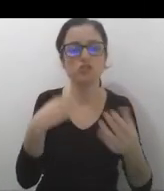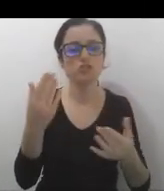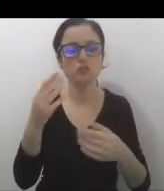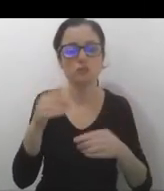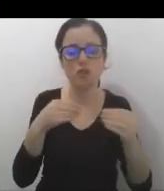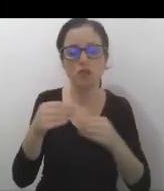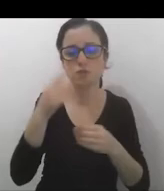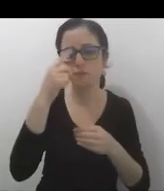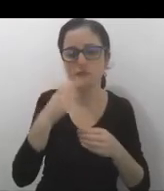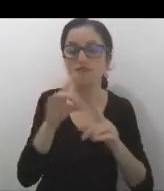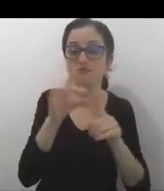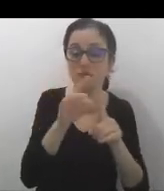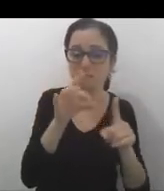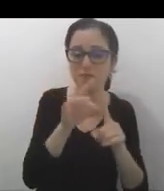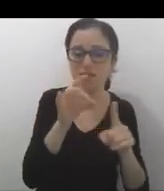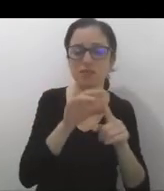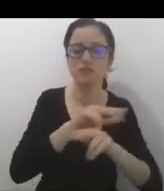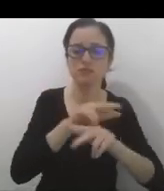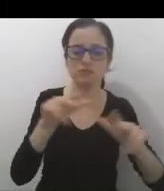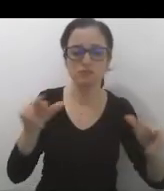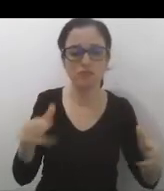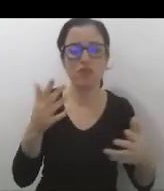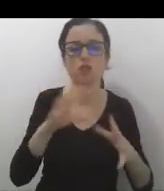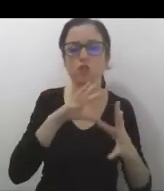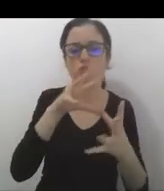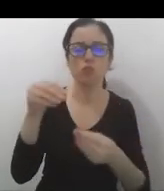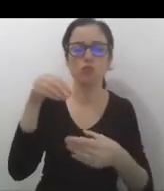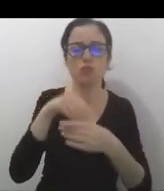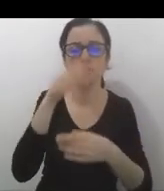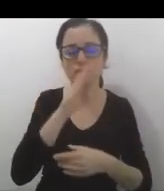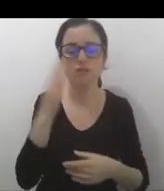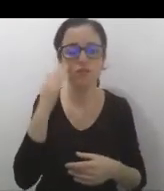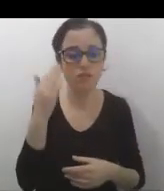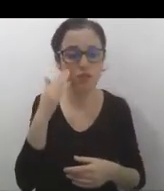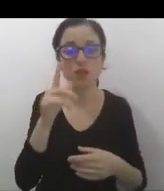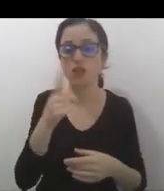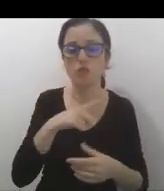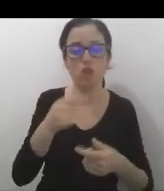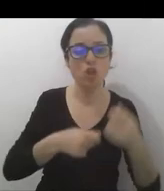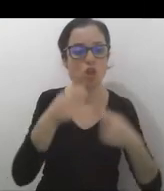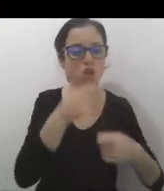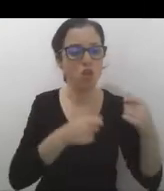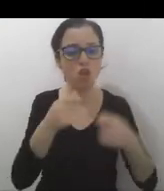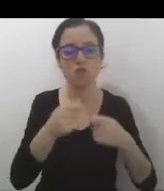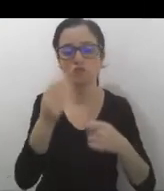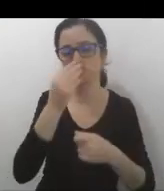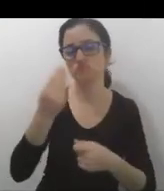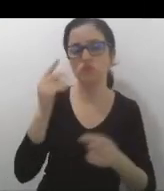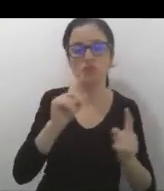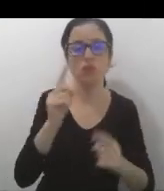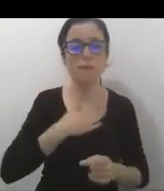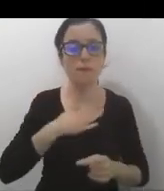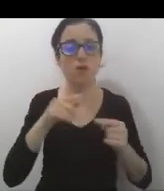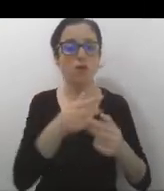costas no Brasil, para mim, assim, é uma coisa completamente fora da realidade. Isso não existe. Muito pelo contrário. Raramente, a não